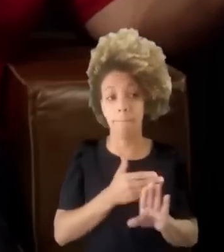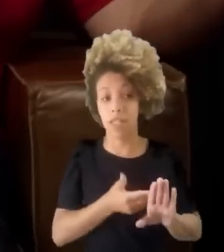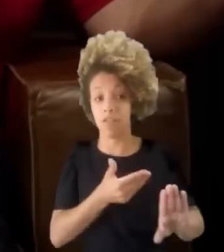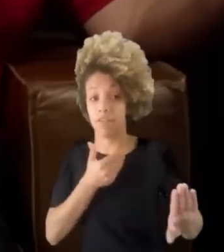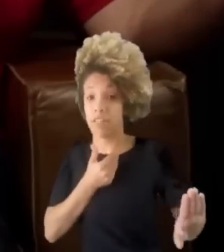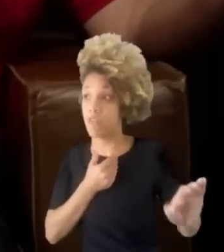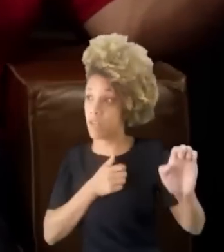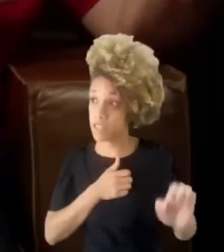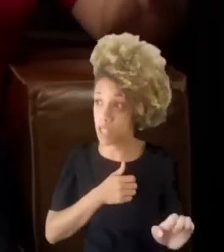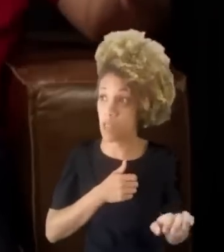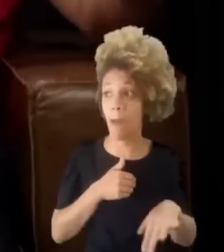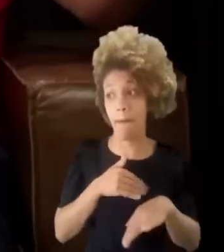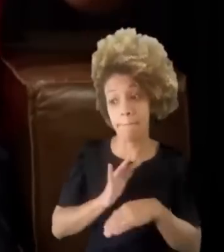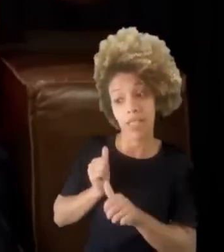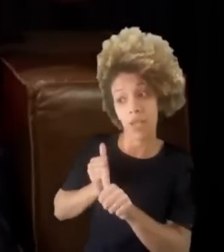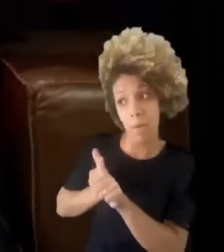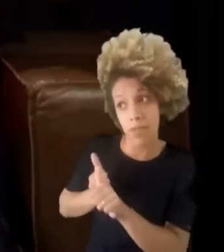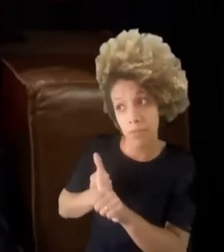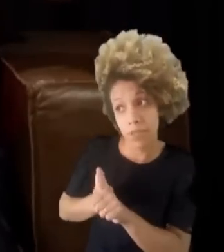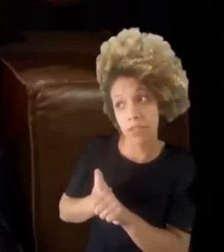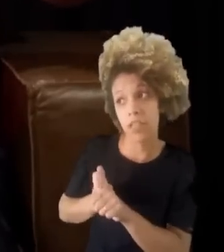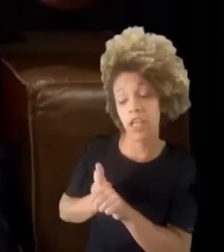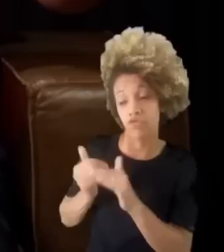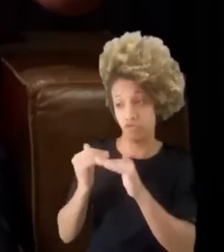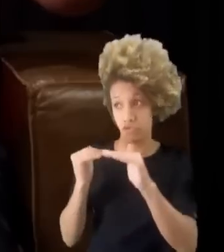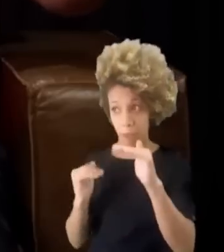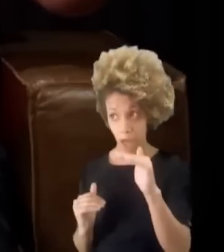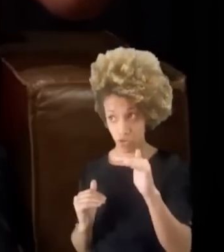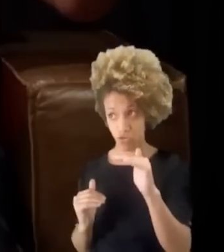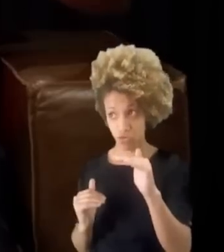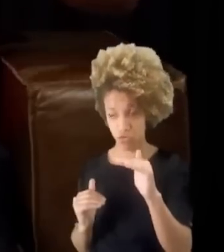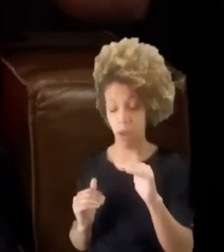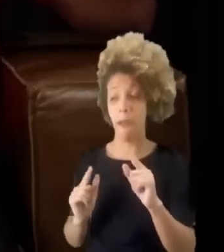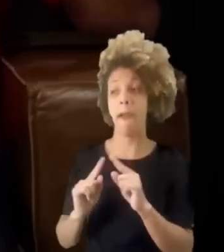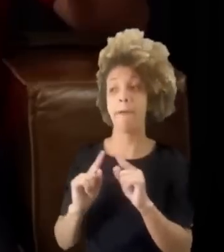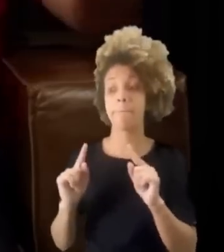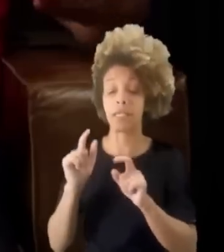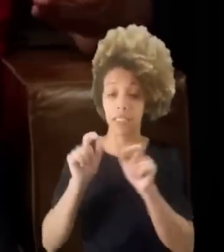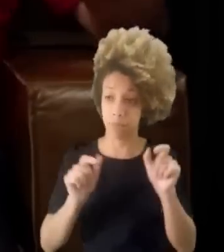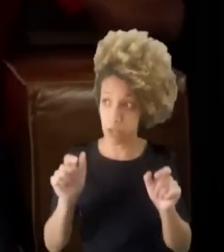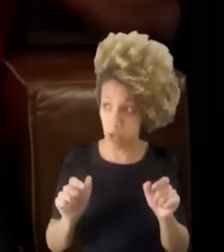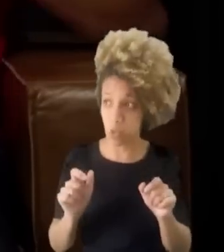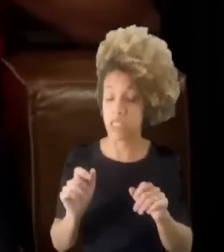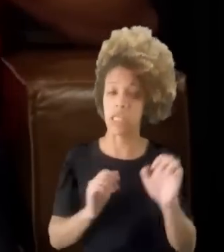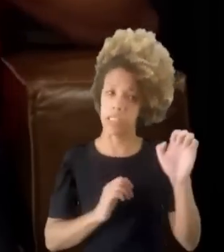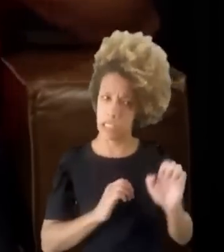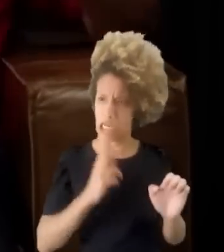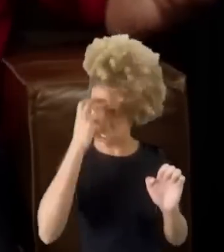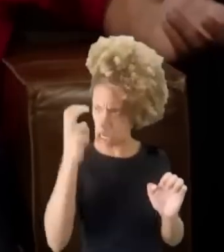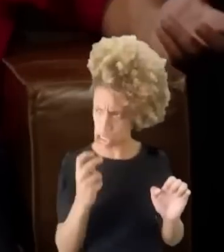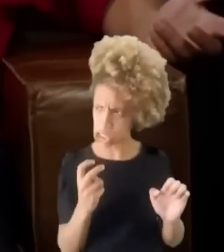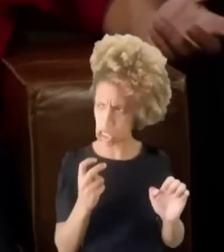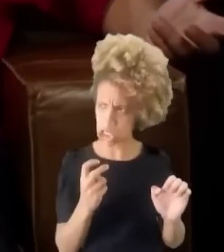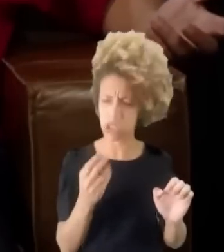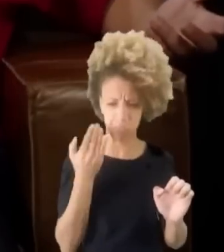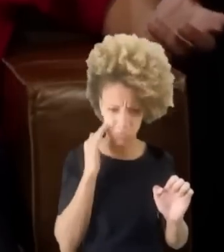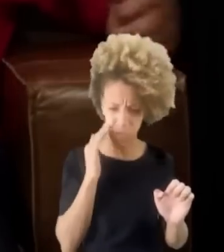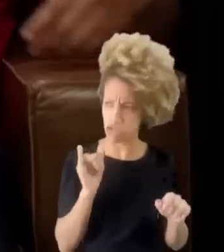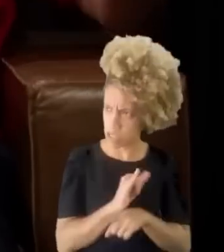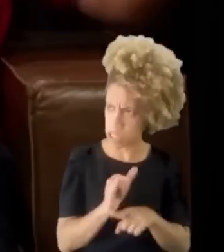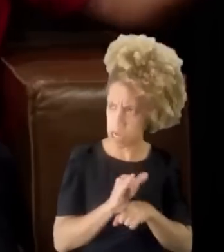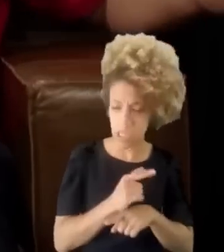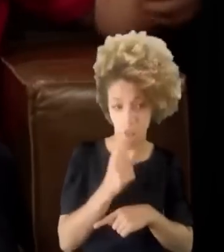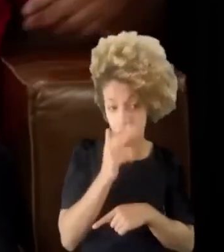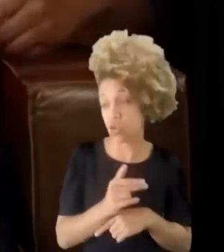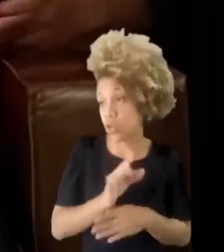mais eu me afastava da esquerda mas eu me aproximava das pessoas de baixo entendeu contando que as pessoas da esquerda umas pessoas inteligente as pessoas entender essa Minha estratégia